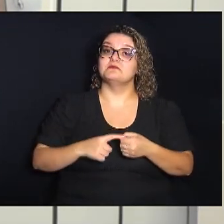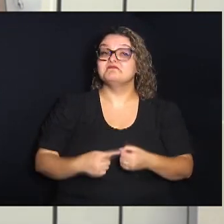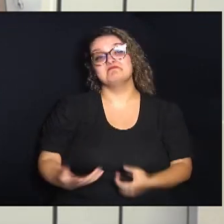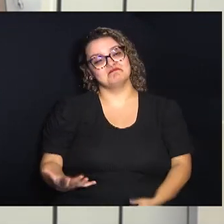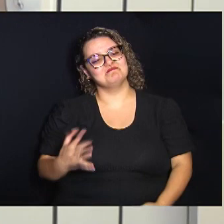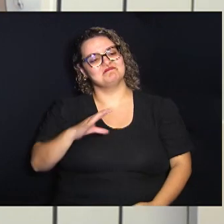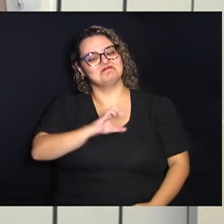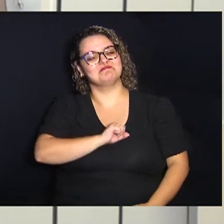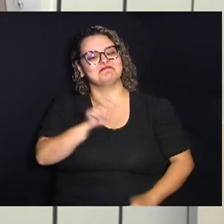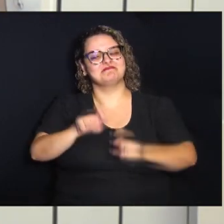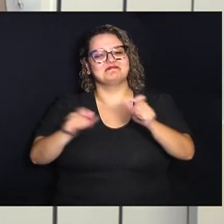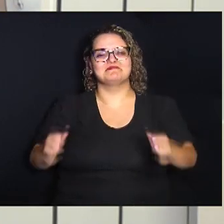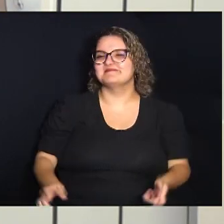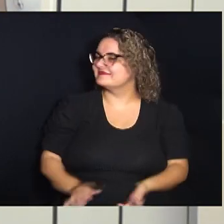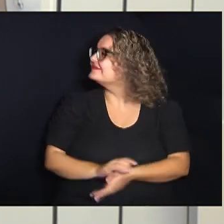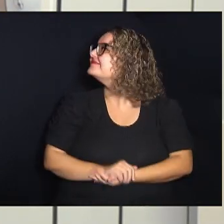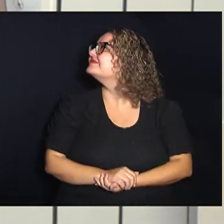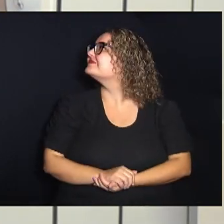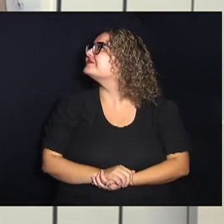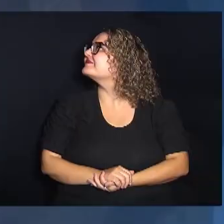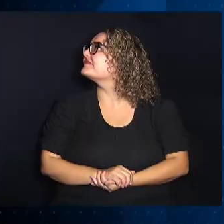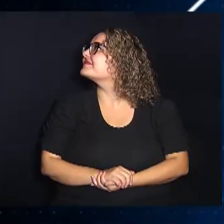dos brasileiros.